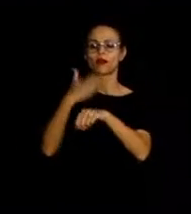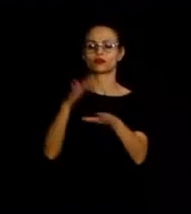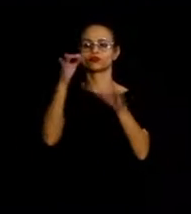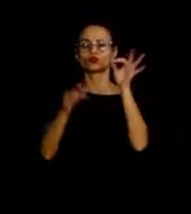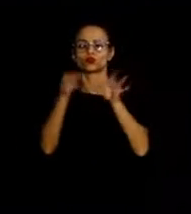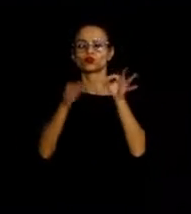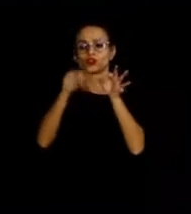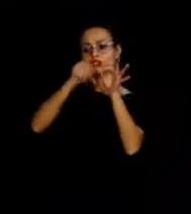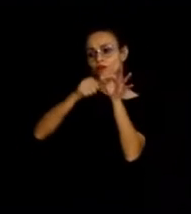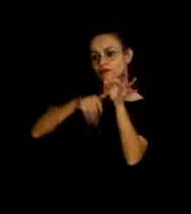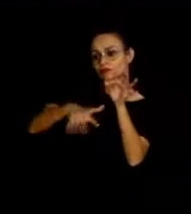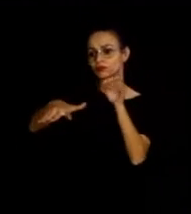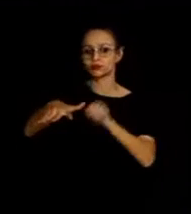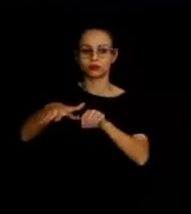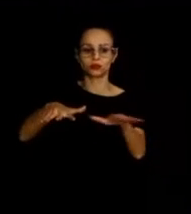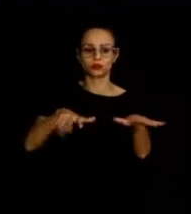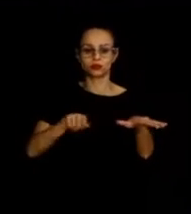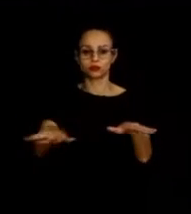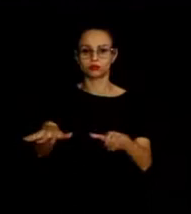prática jurídica